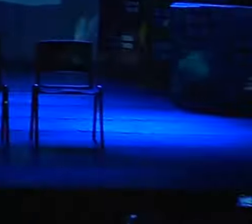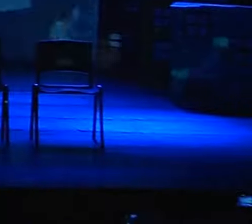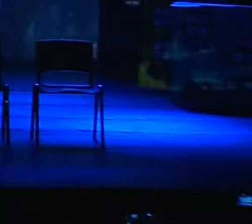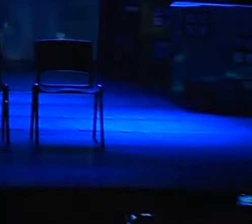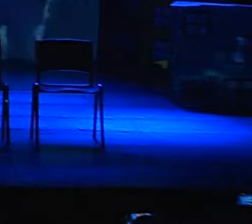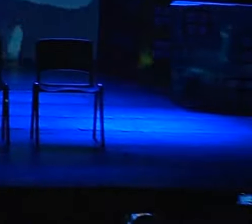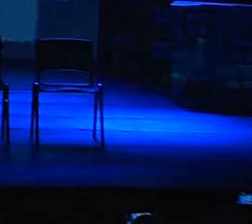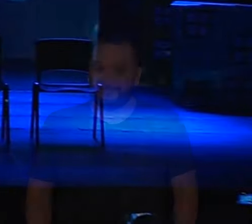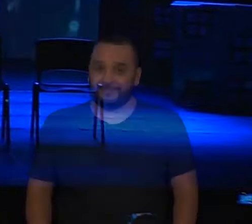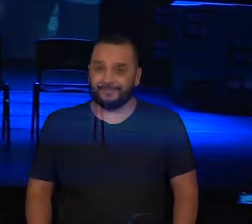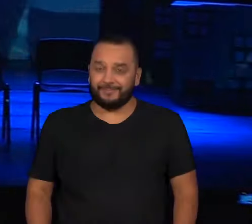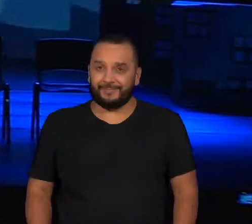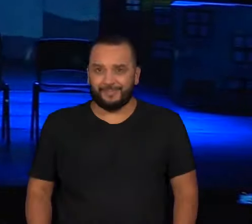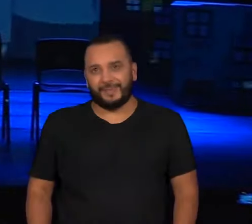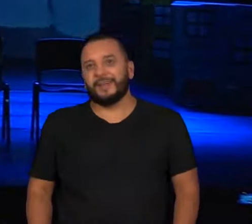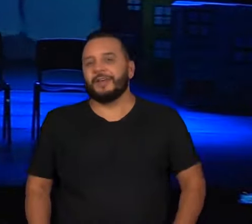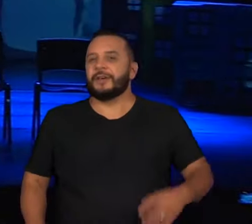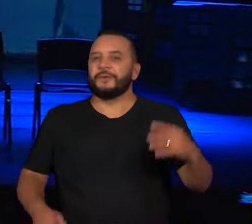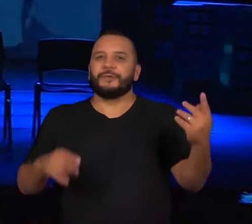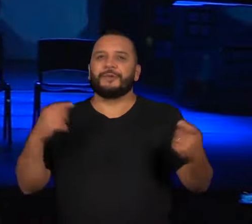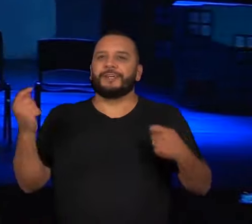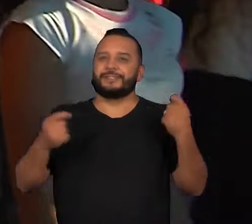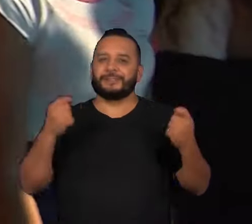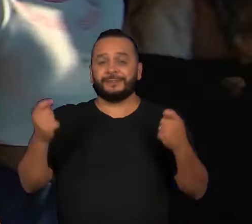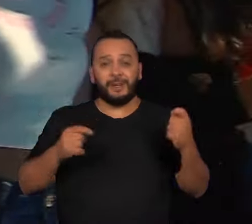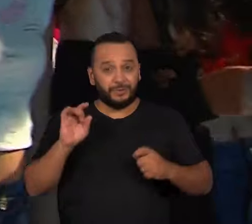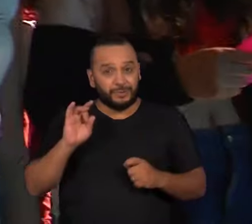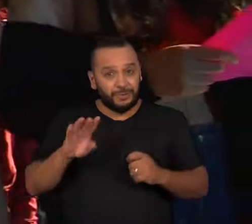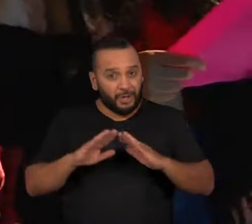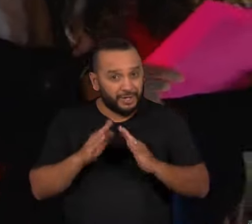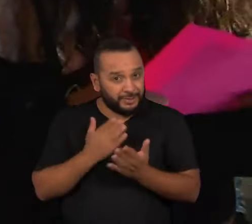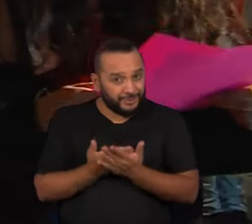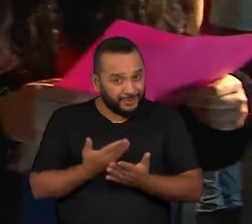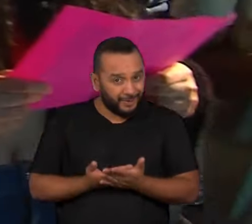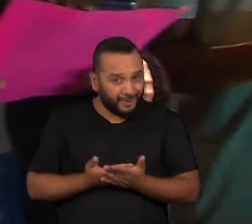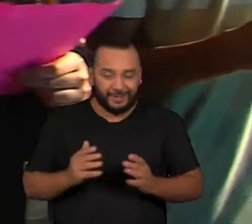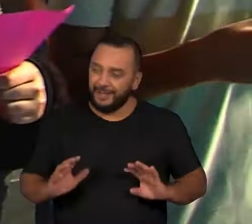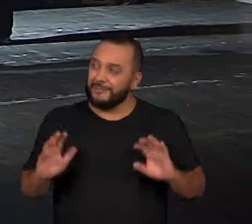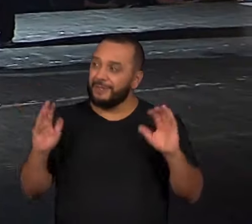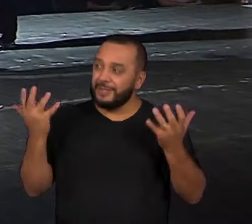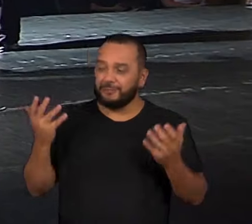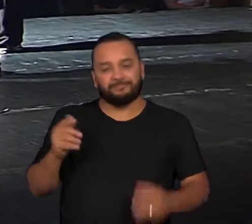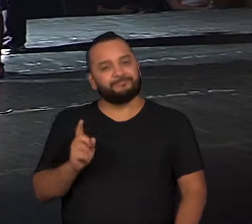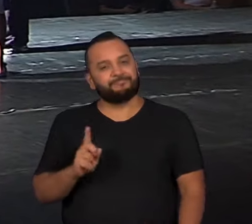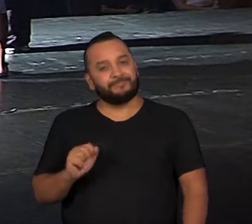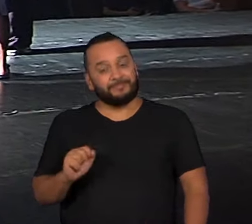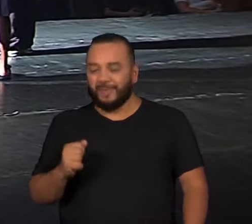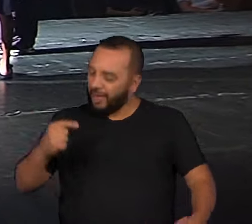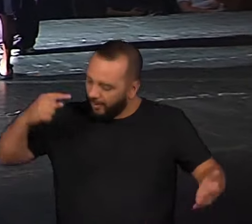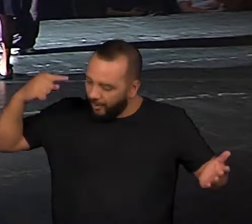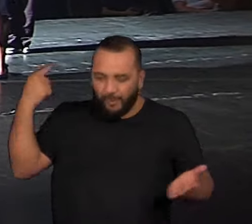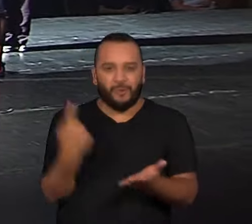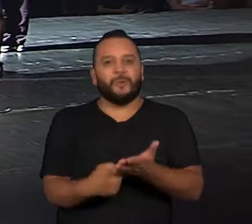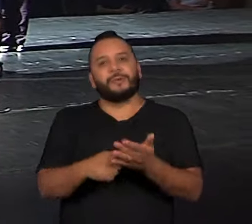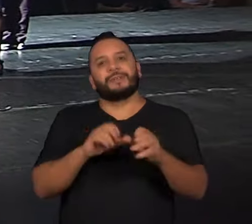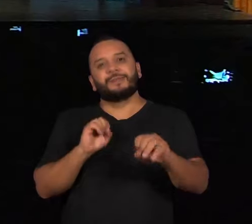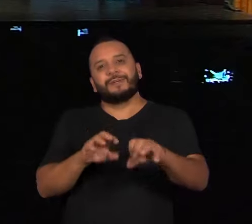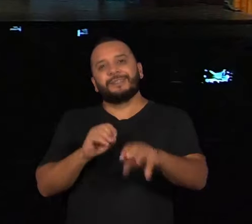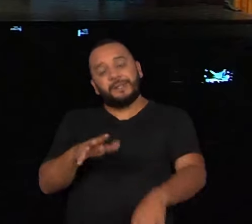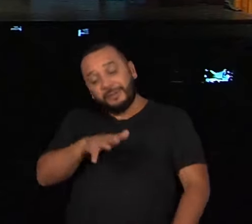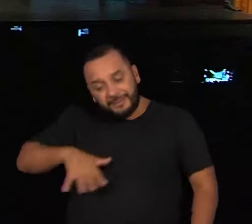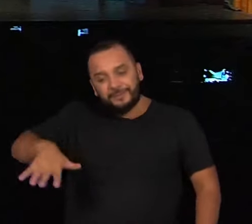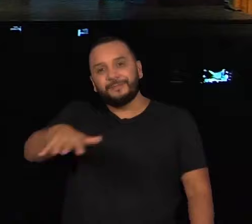A mostra é muito mais do que apenas um evento escolar. É uma manifestação de compromisso da educação com o espaço em que ela